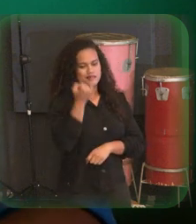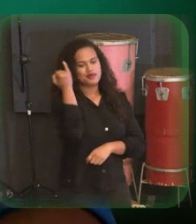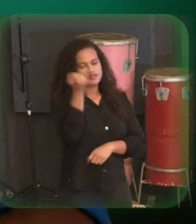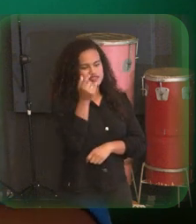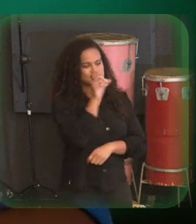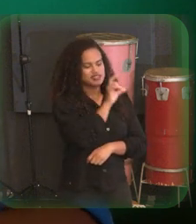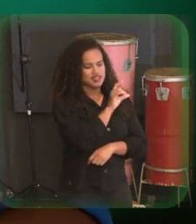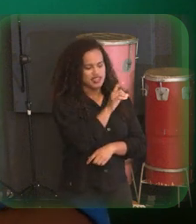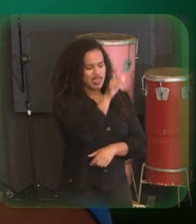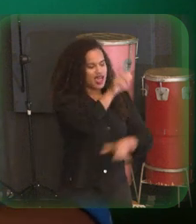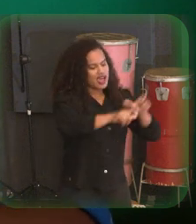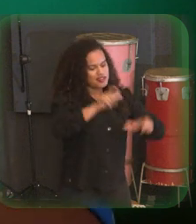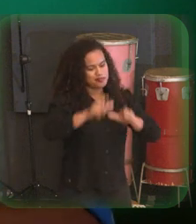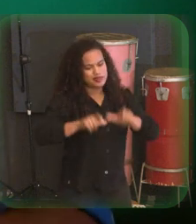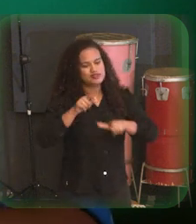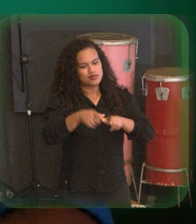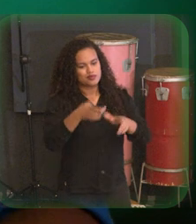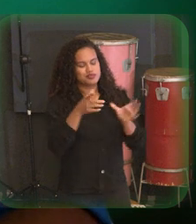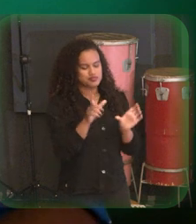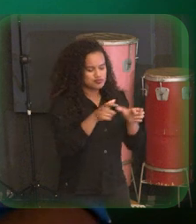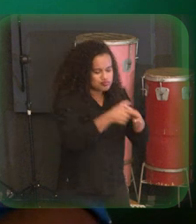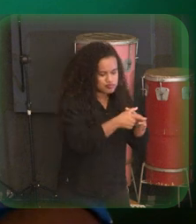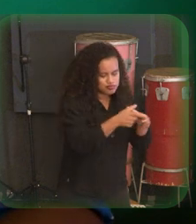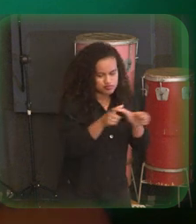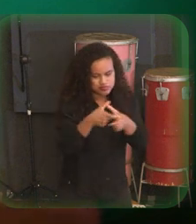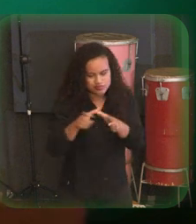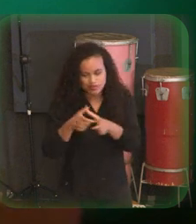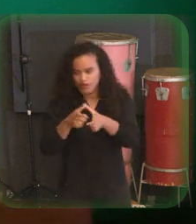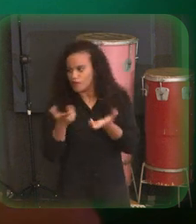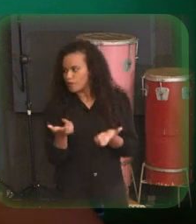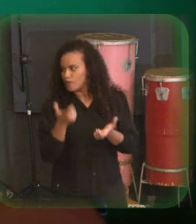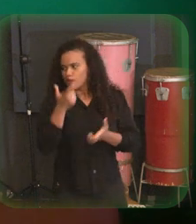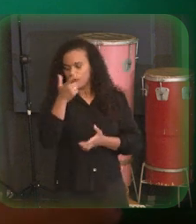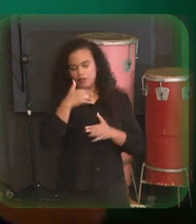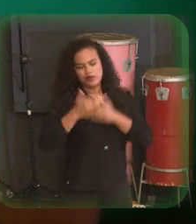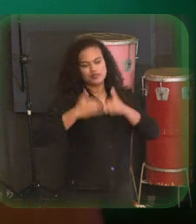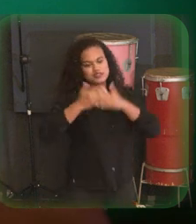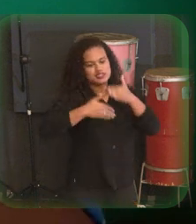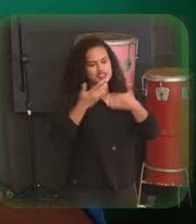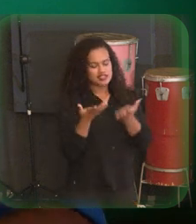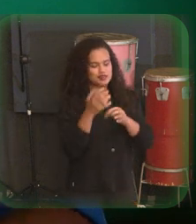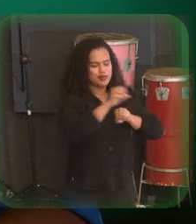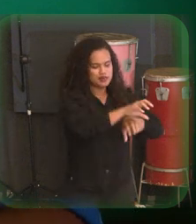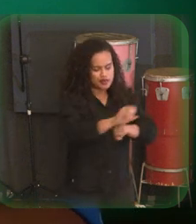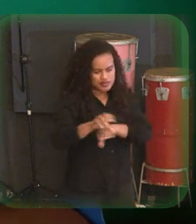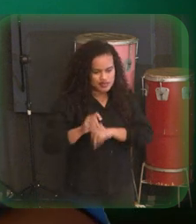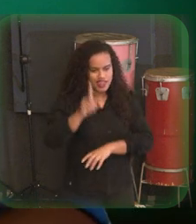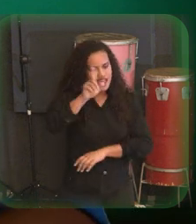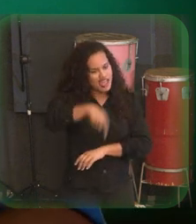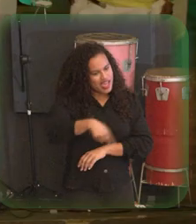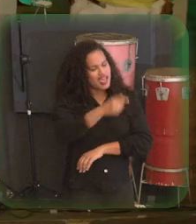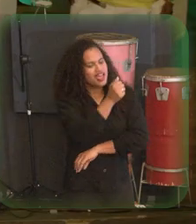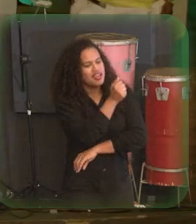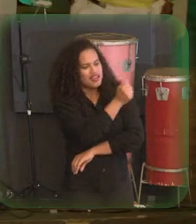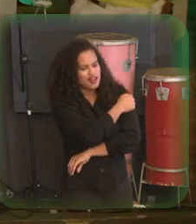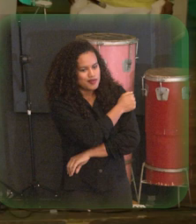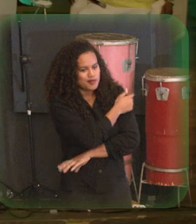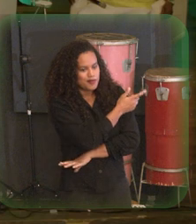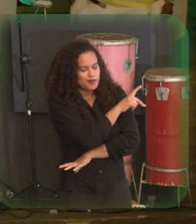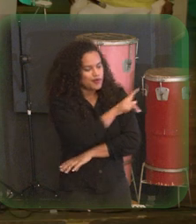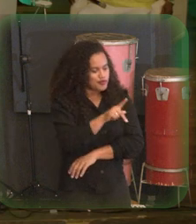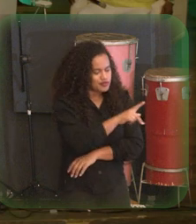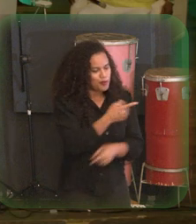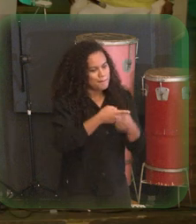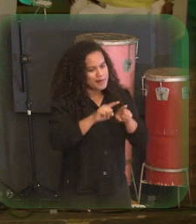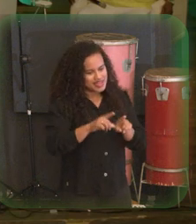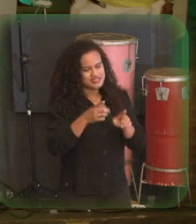pessoas que são historicamente excluídas do processo educacional. Então, é para docente, mas é para técnico administrativo também. Estamos diante de